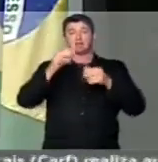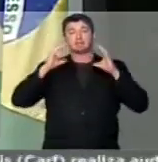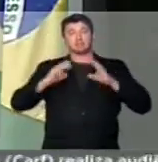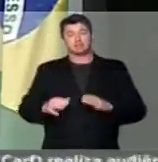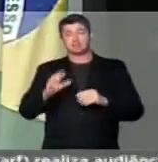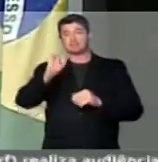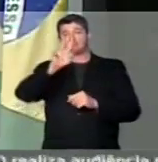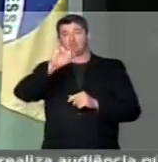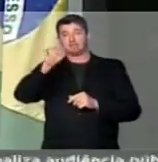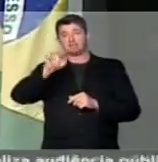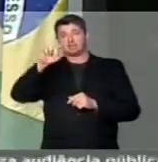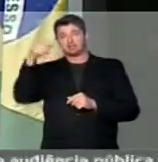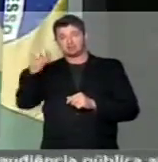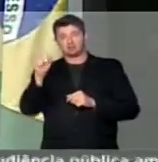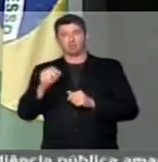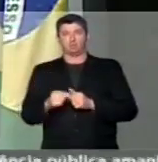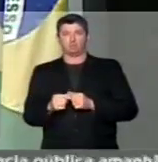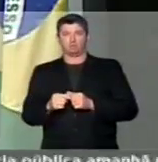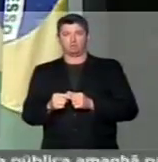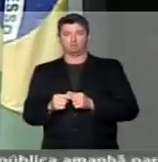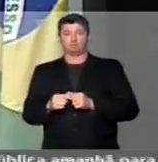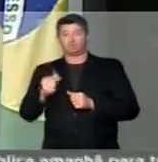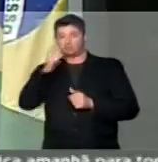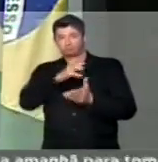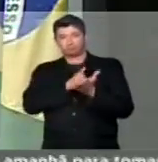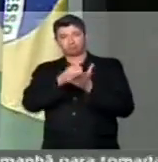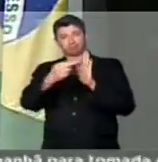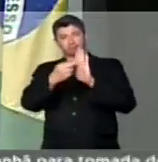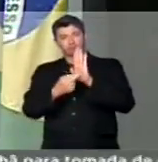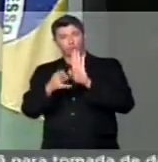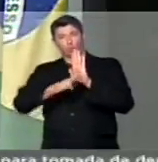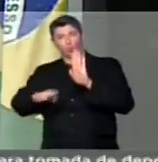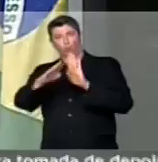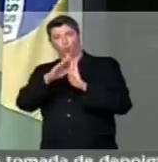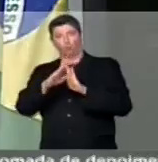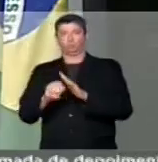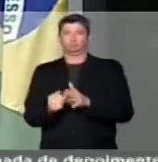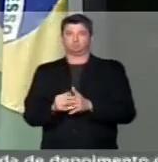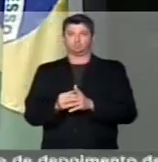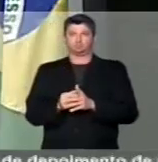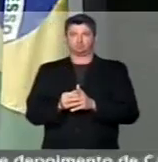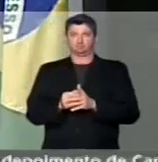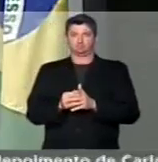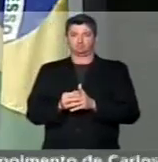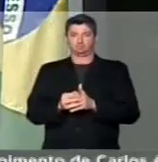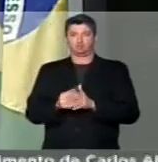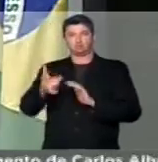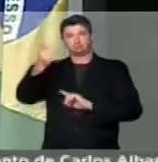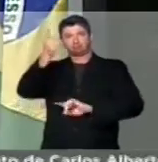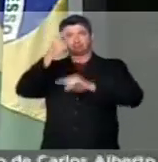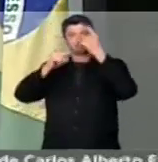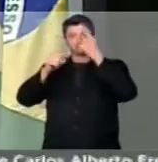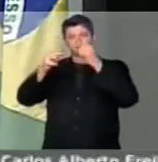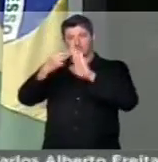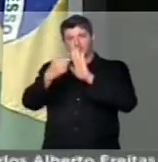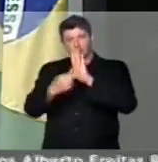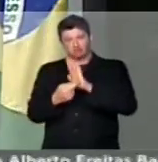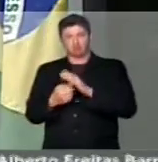civilizatório enquanto uma civilização que cumpre suas regras, que moderniza suas